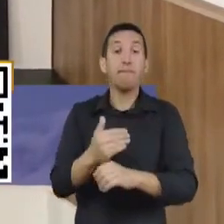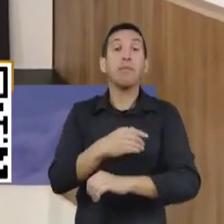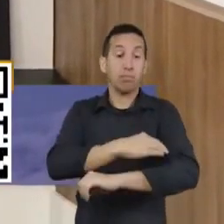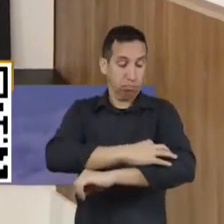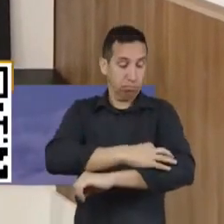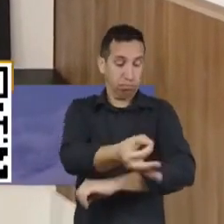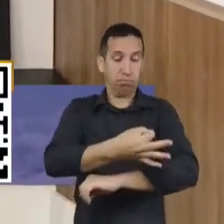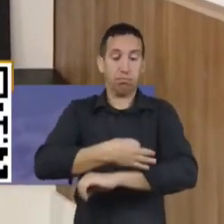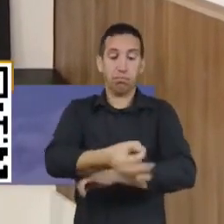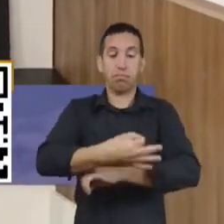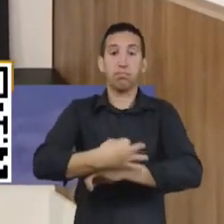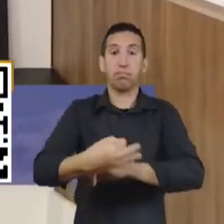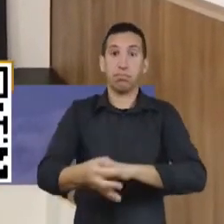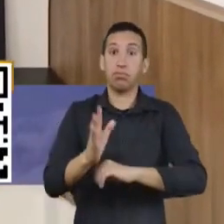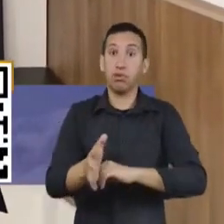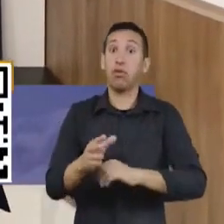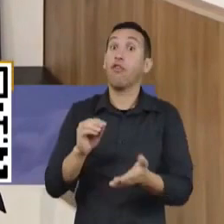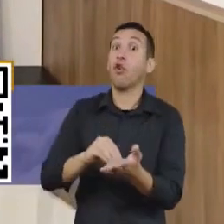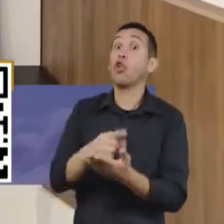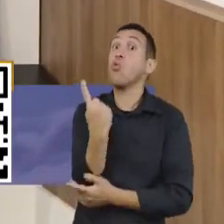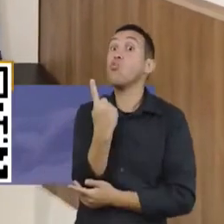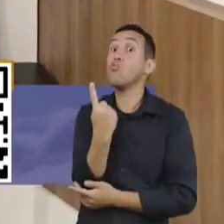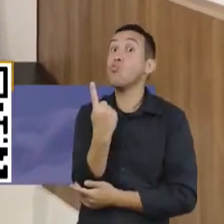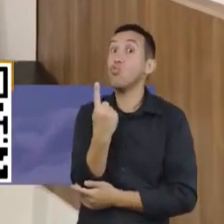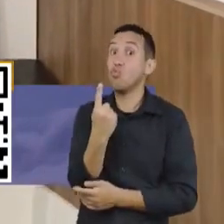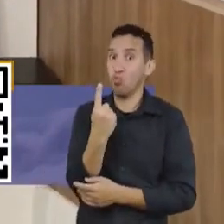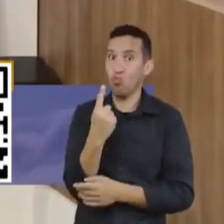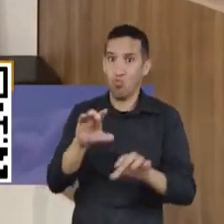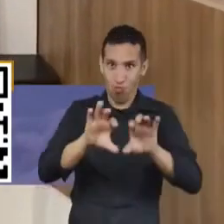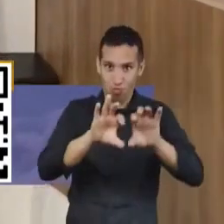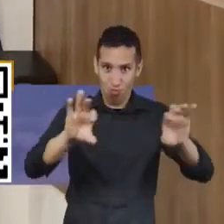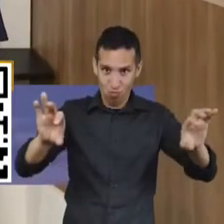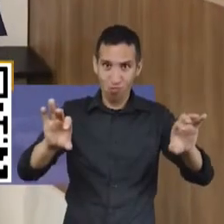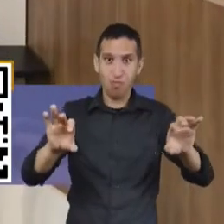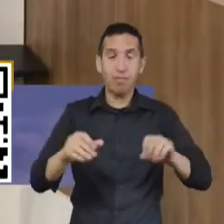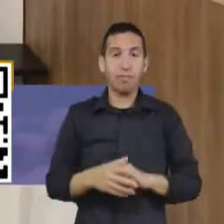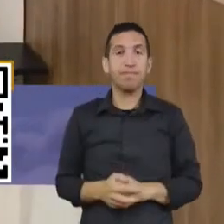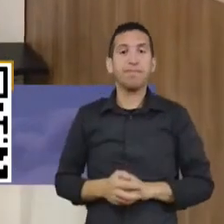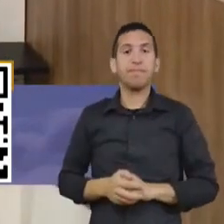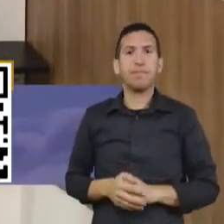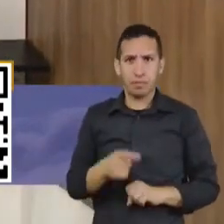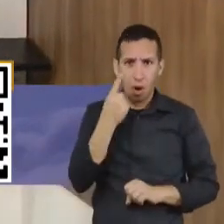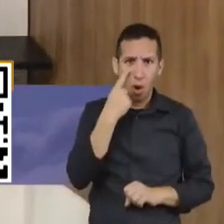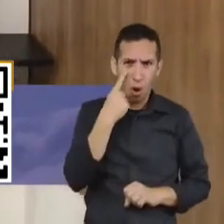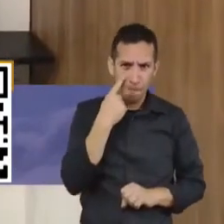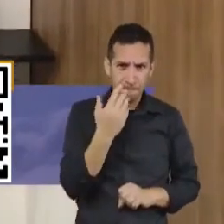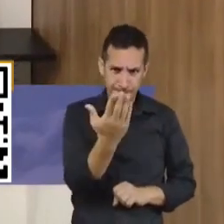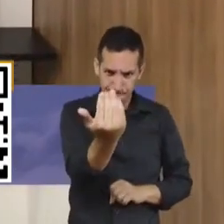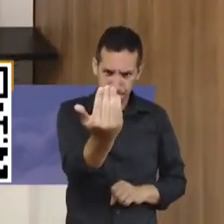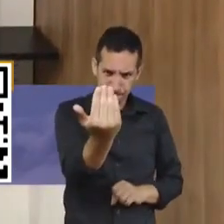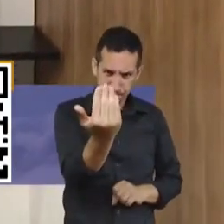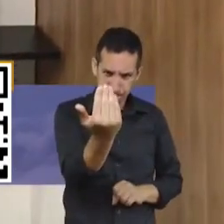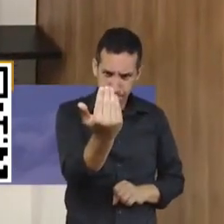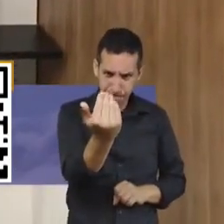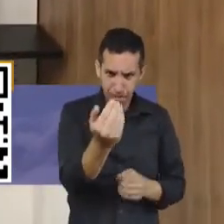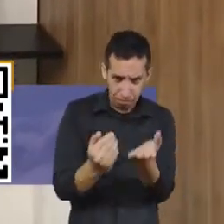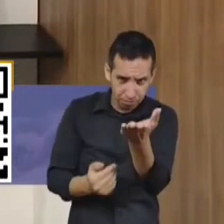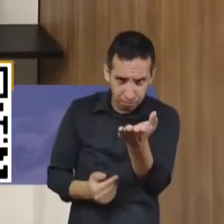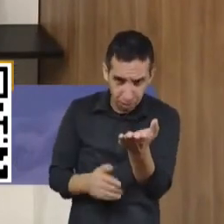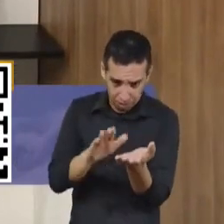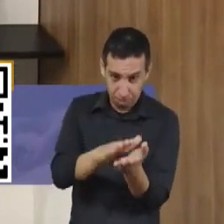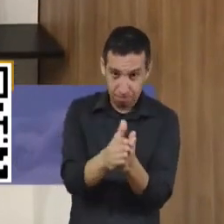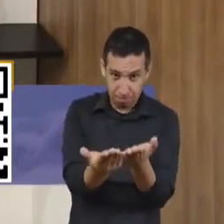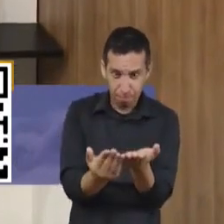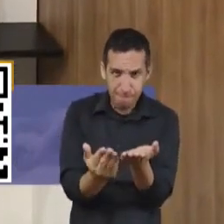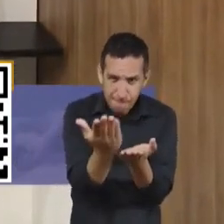sendo aberto Ligar ficar senta comigo aqui um pouquinho na minha cadeirinha vamos conversar um pouco pode chegar mais